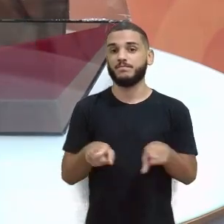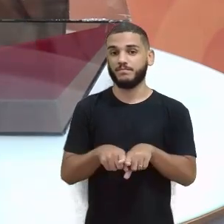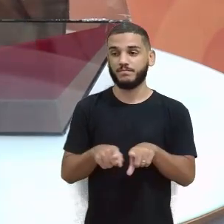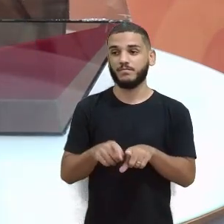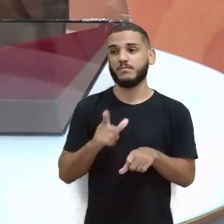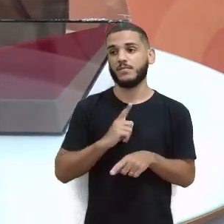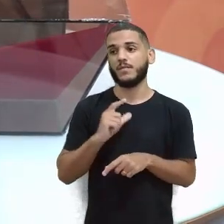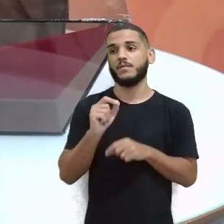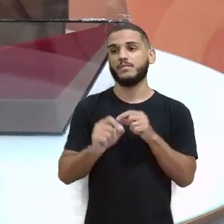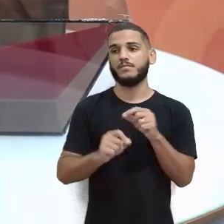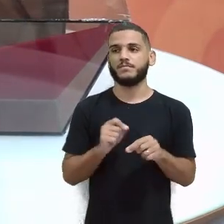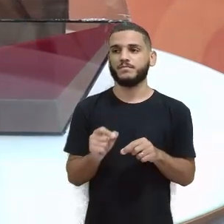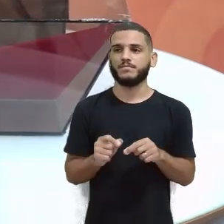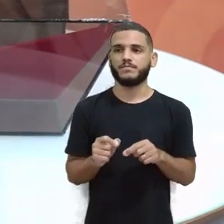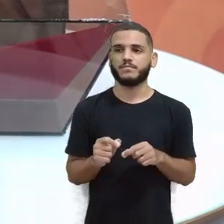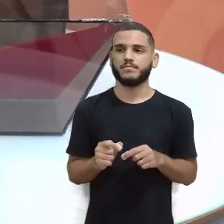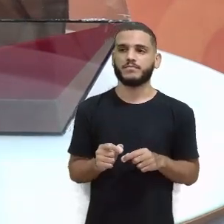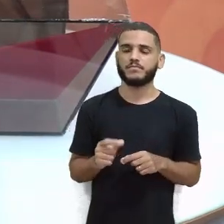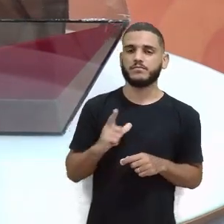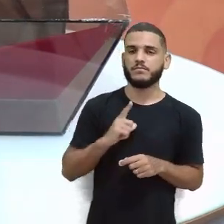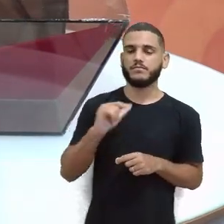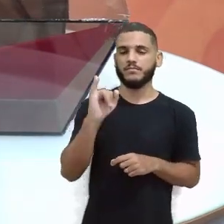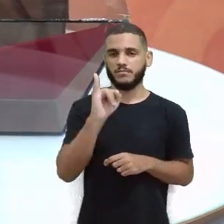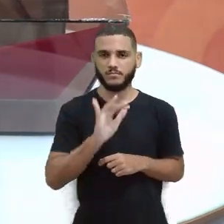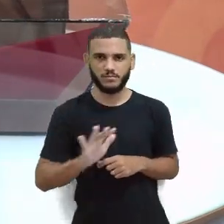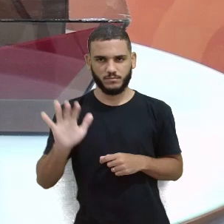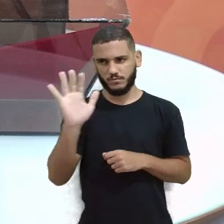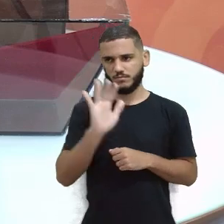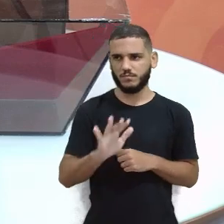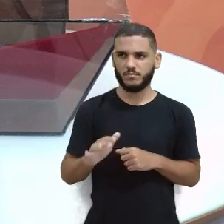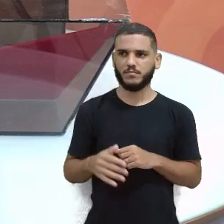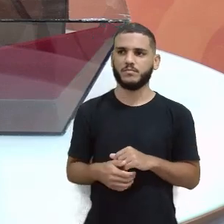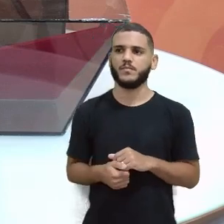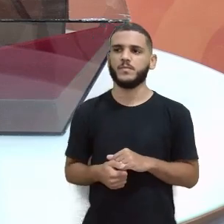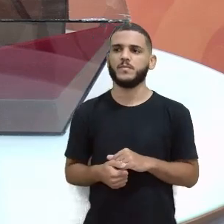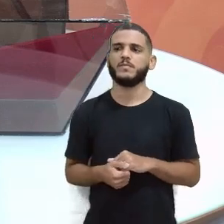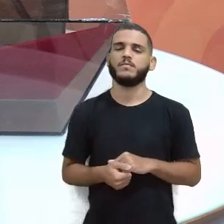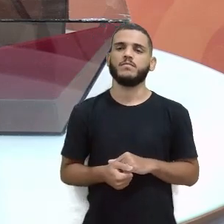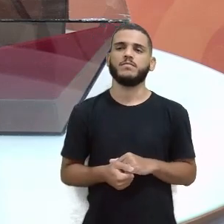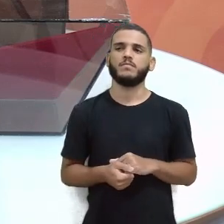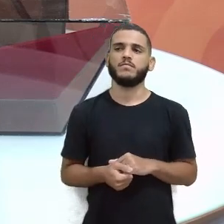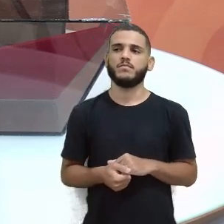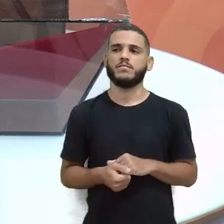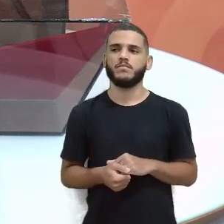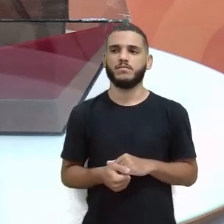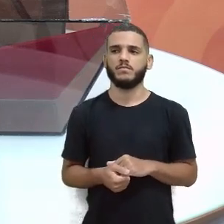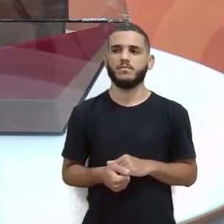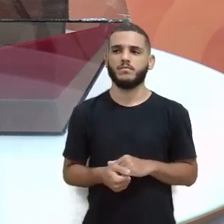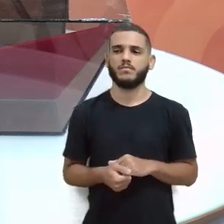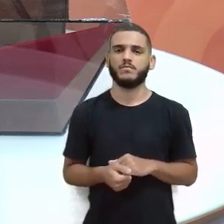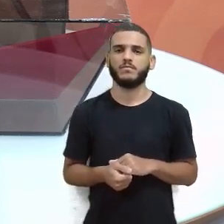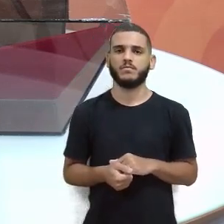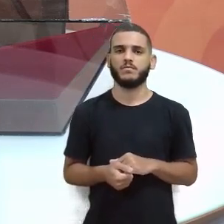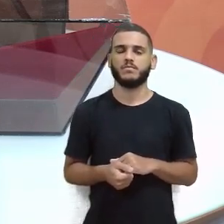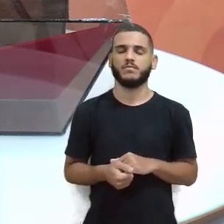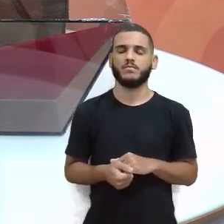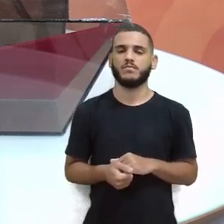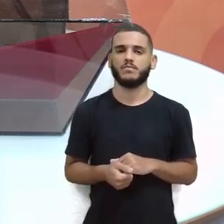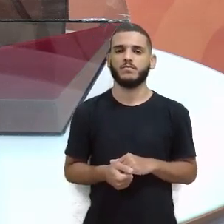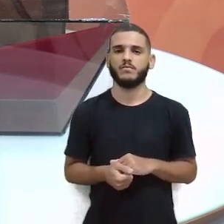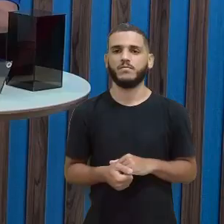tenho essa outra figura, que tem um